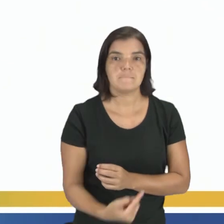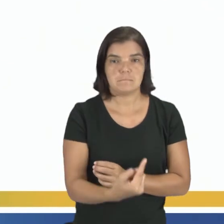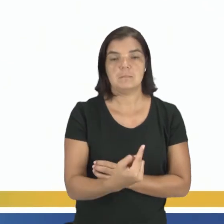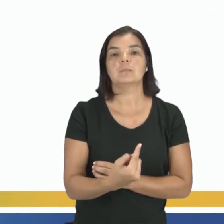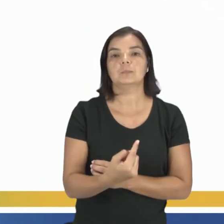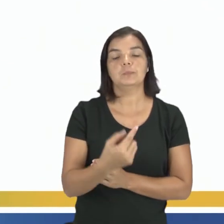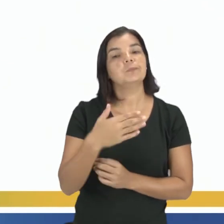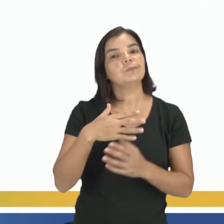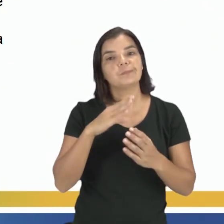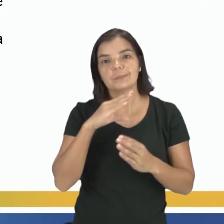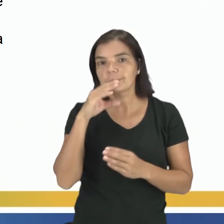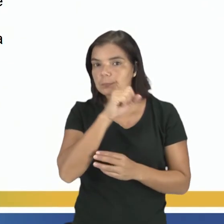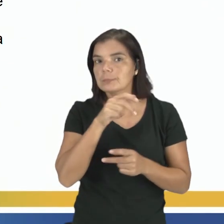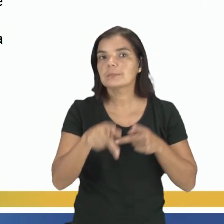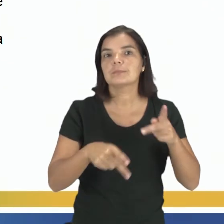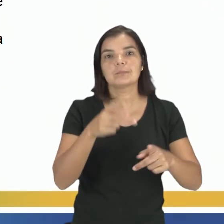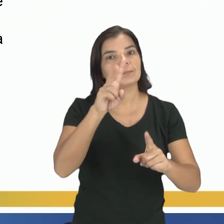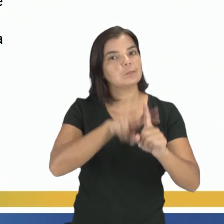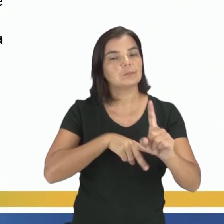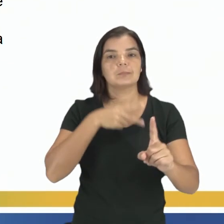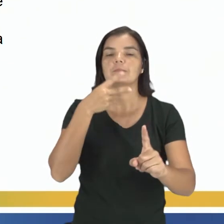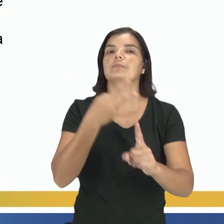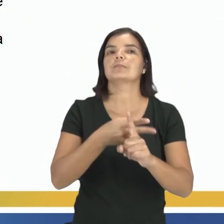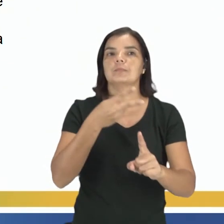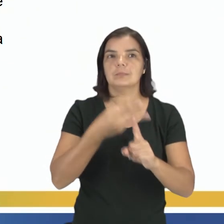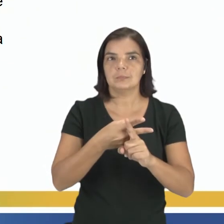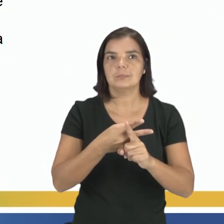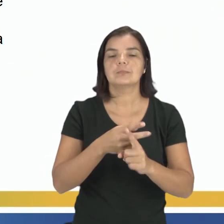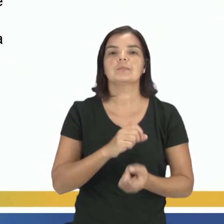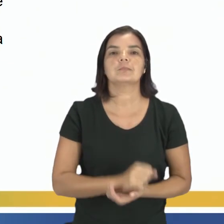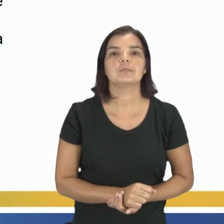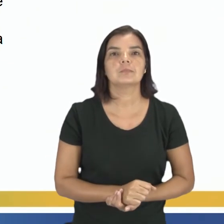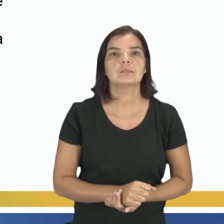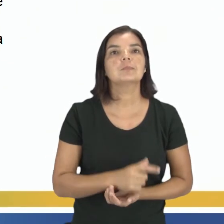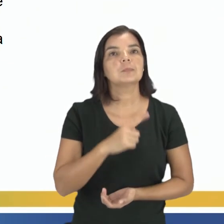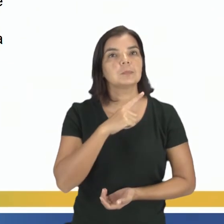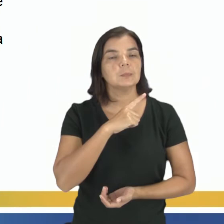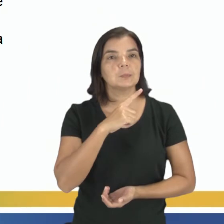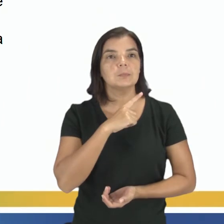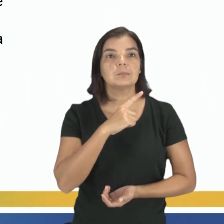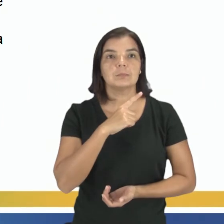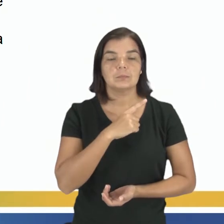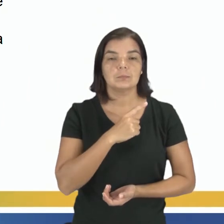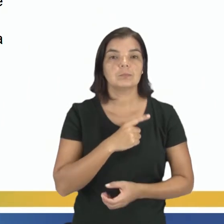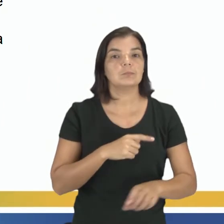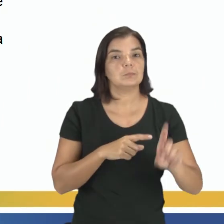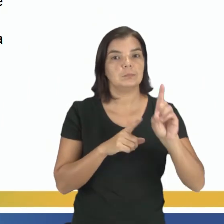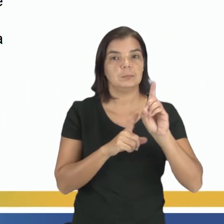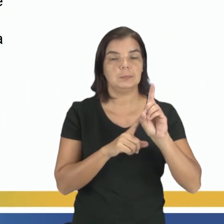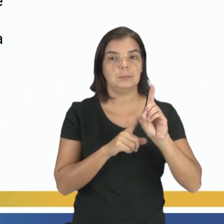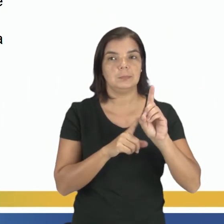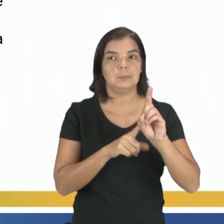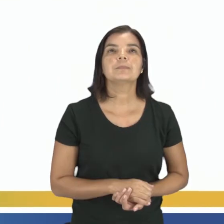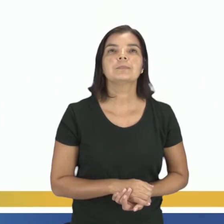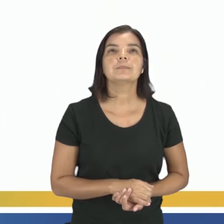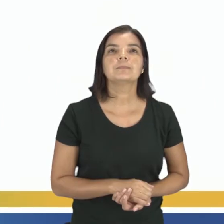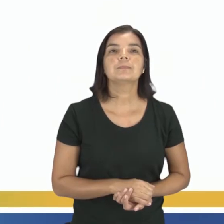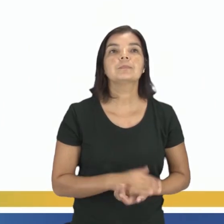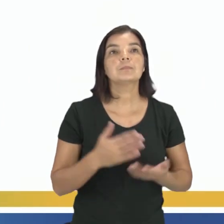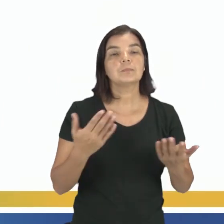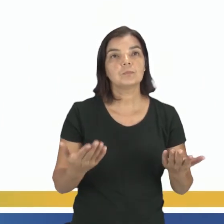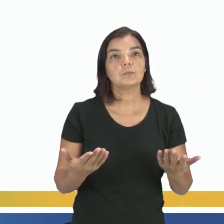essa população, ela dobrou de tamanho, não é isso? Então, temos aí a alternativa D.